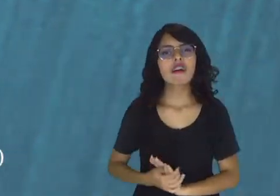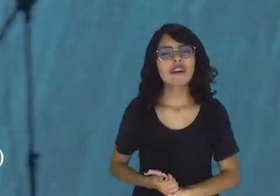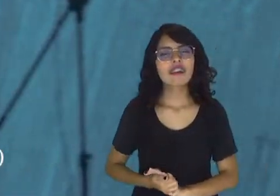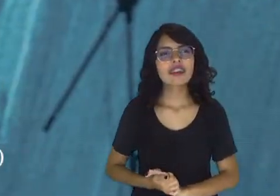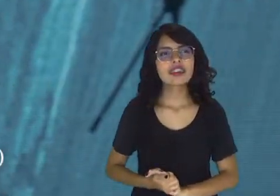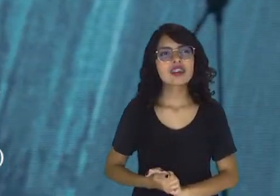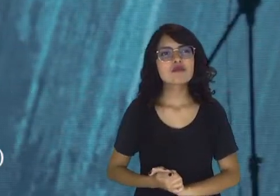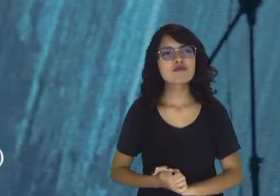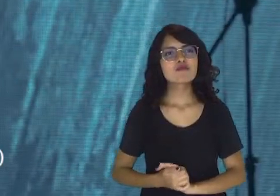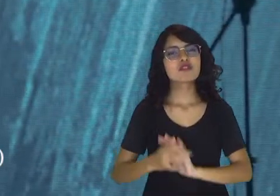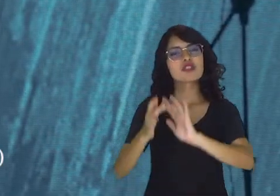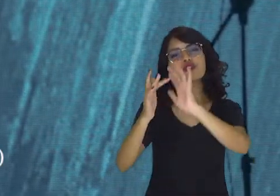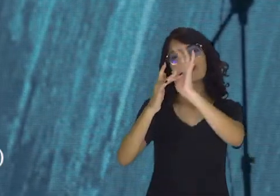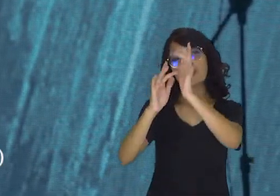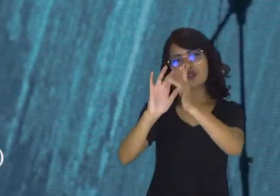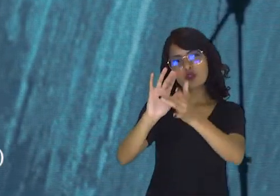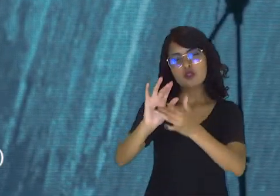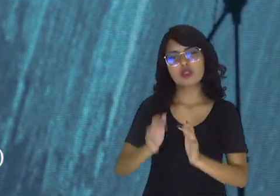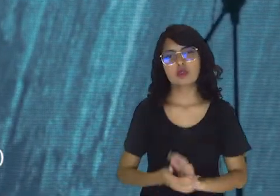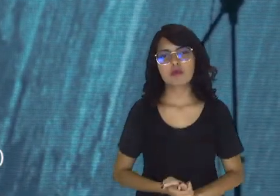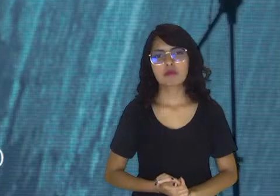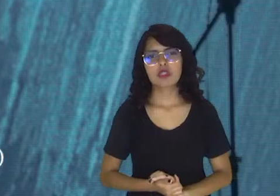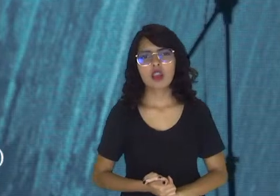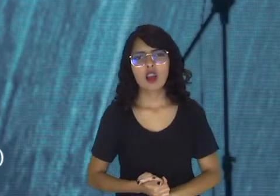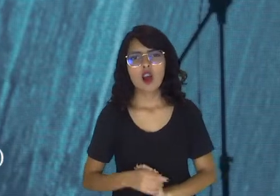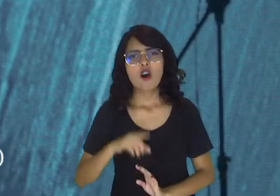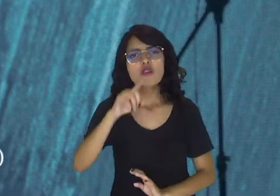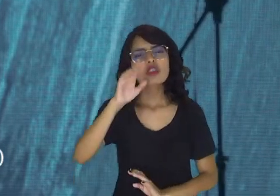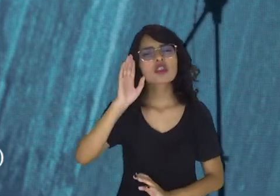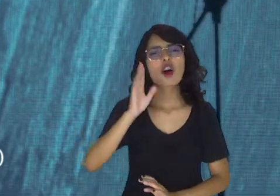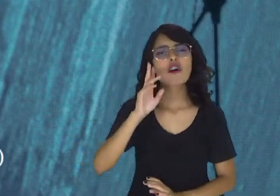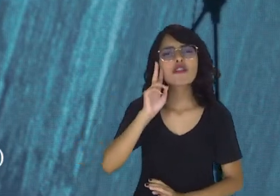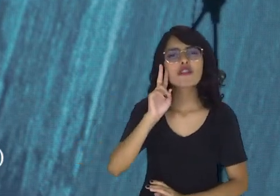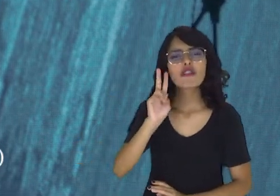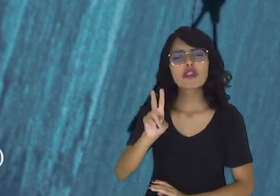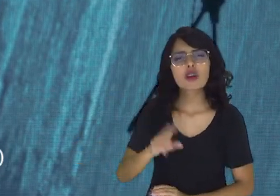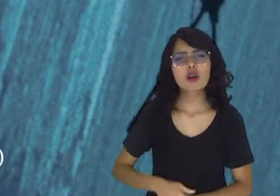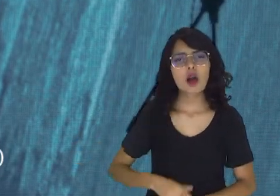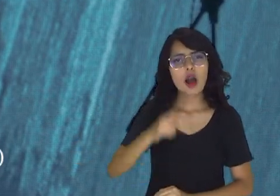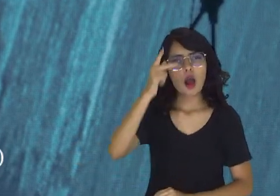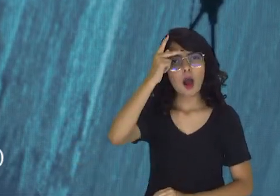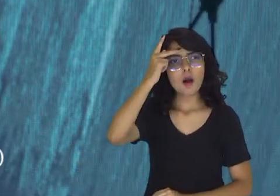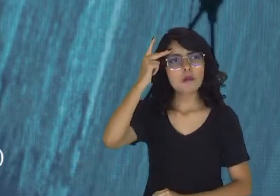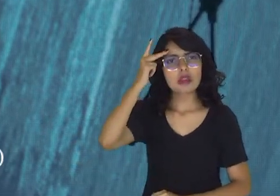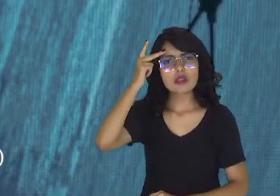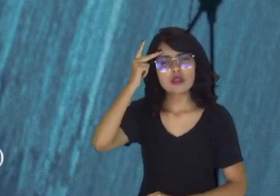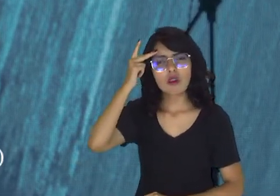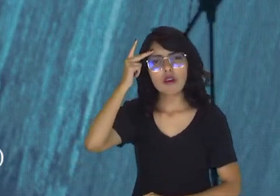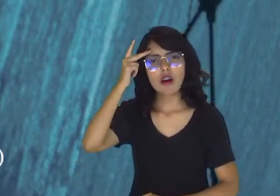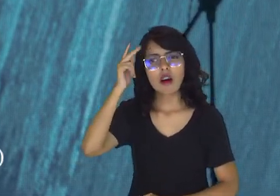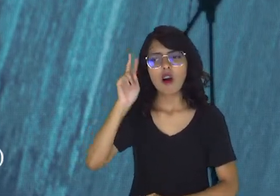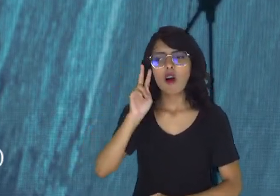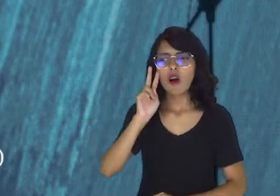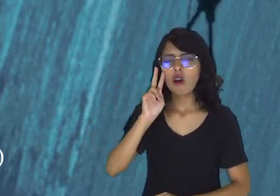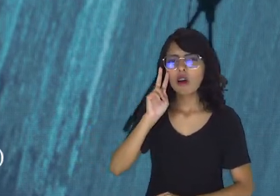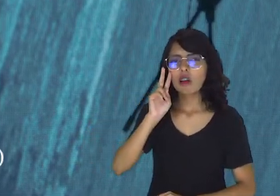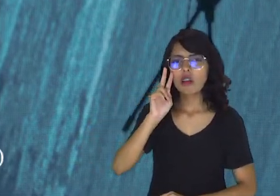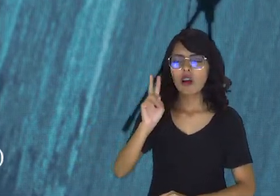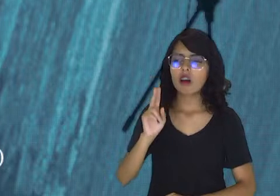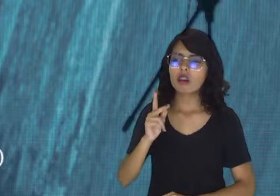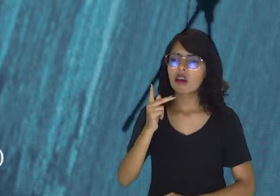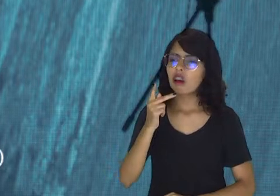olhando para quem? Você já ouviu alguém dizer assim, eu olhei para Jesus e me decepcionei?